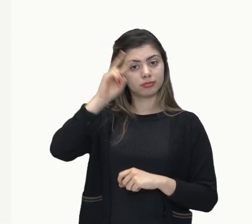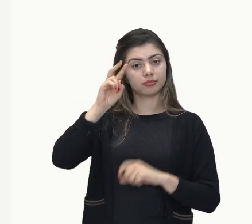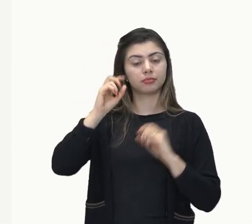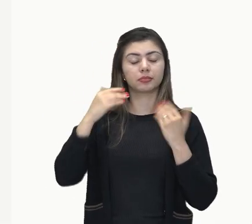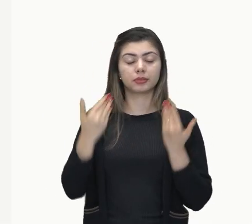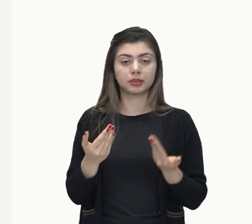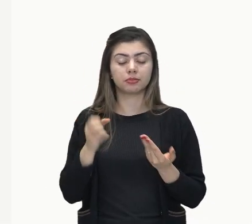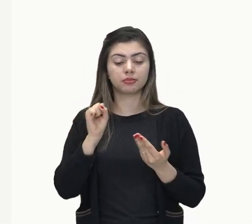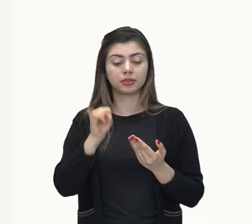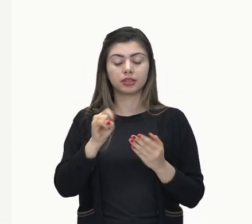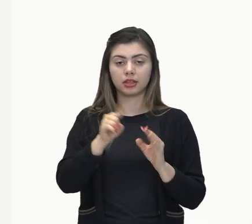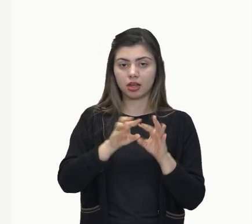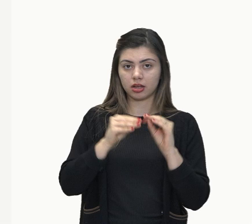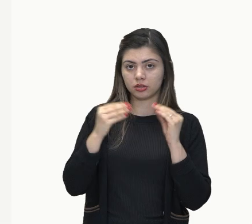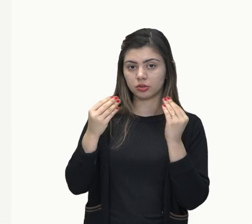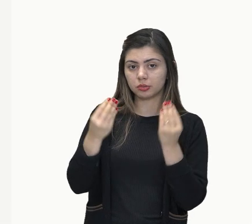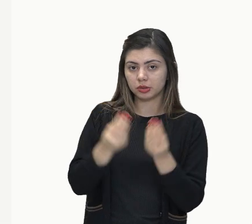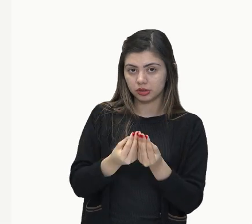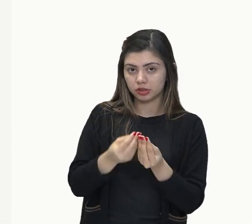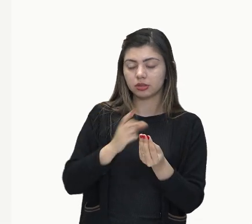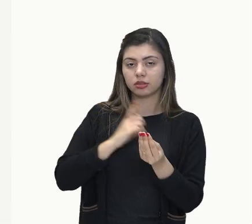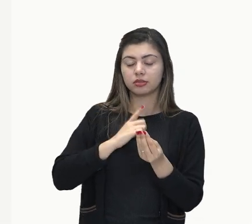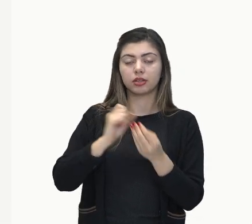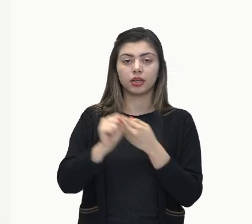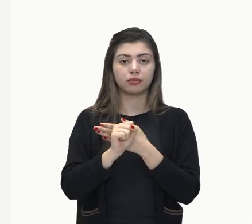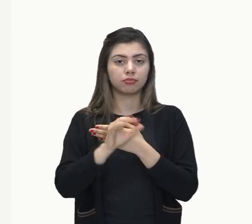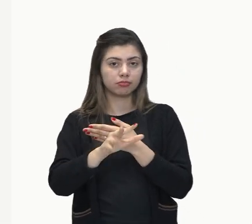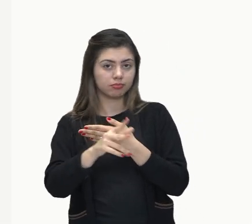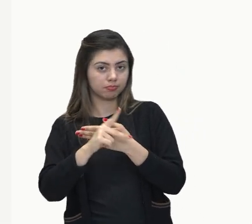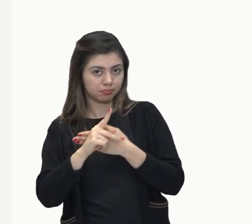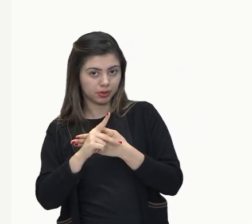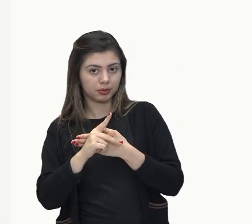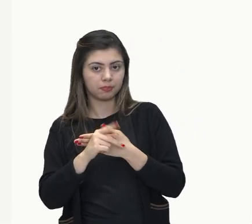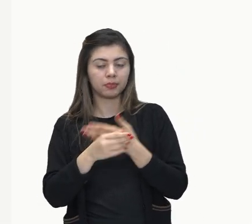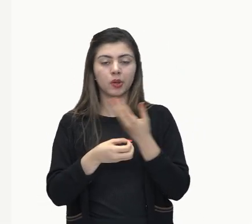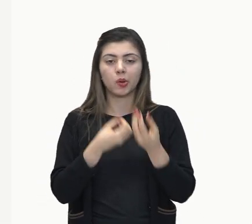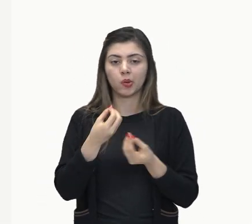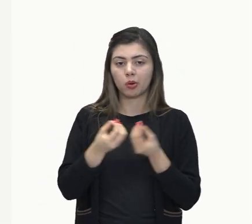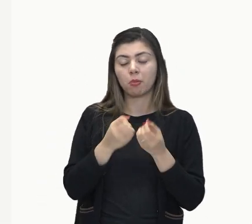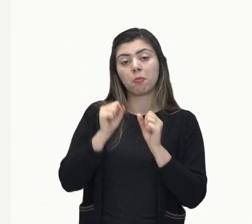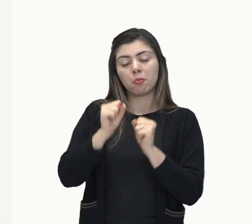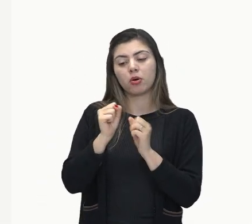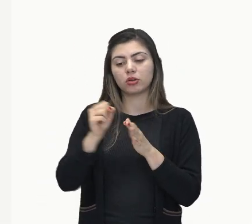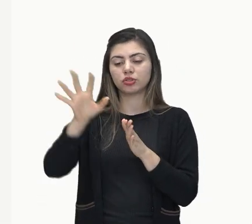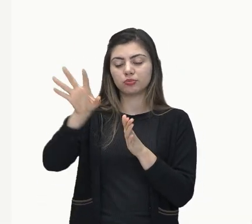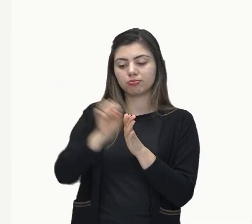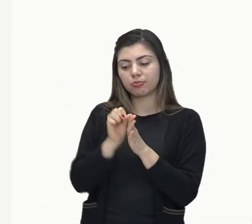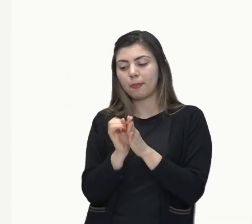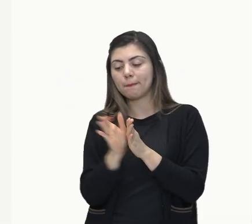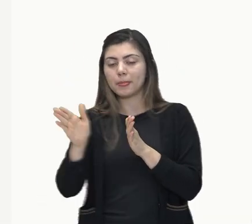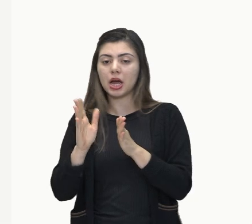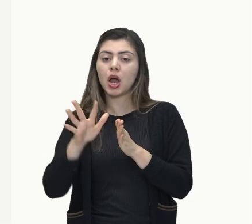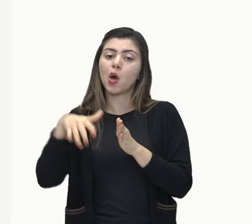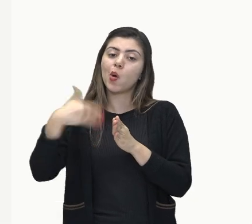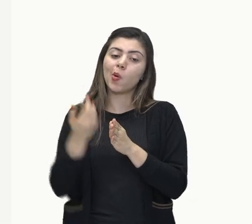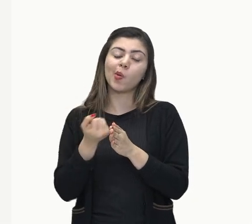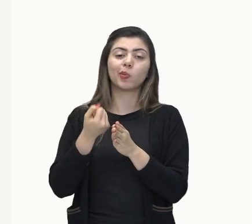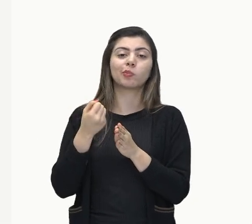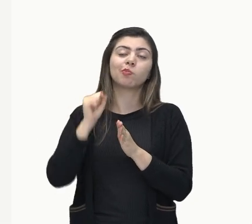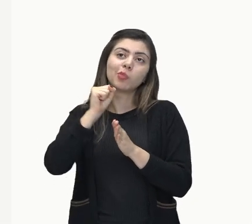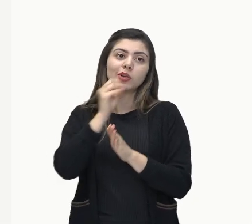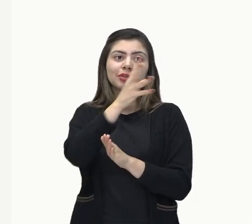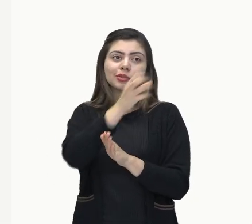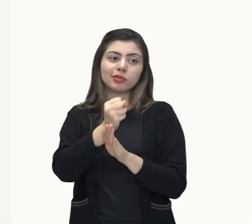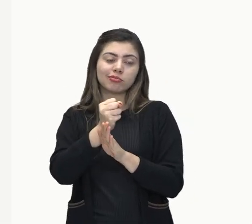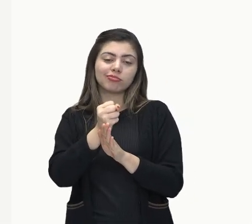a substância apresenta isomeria óptica, ou ela vai desviar o plano da luz para o lado direito, ou vai desviar o plano da